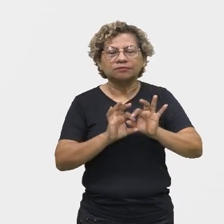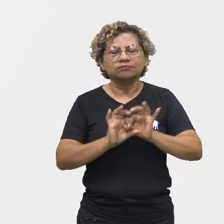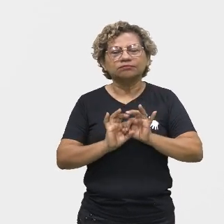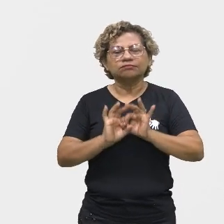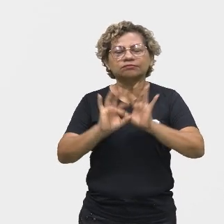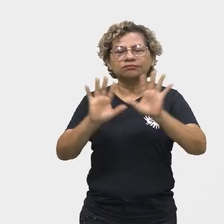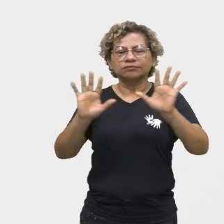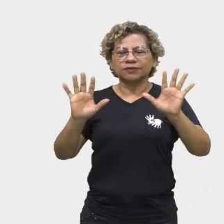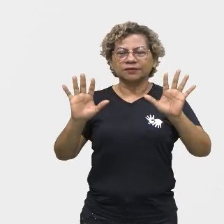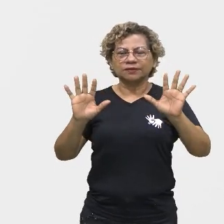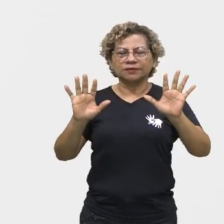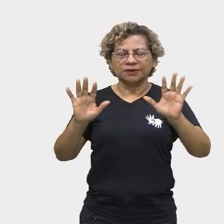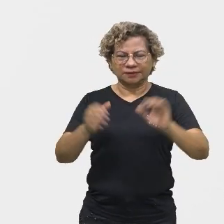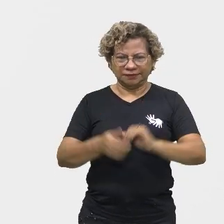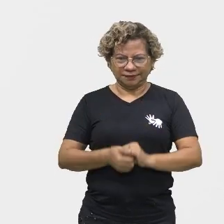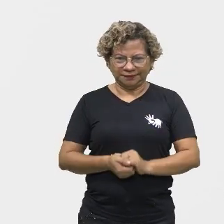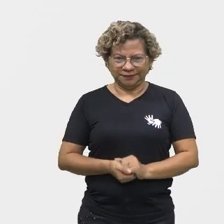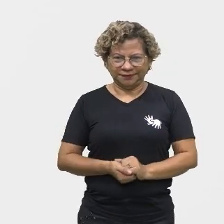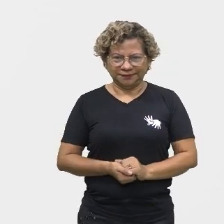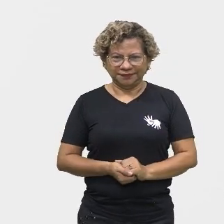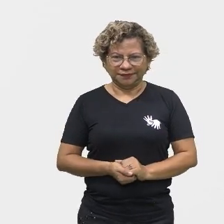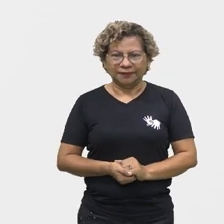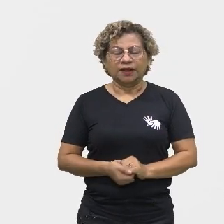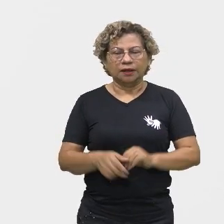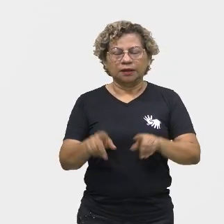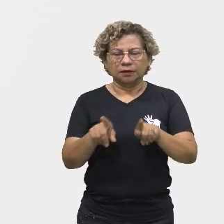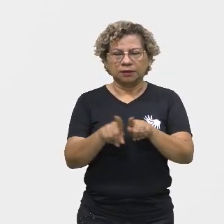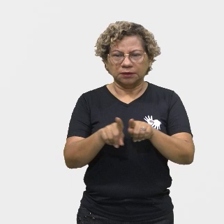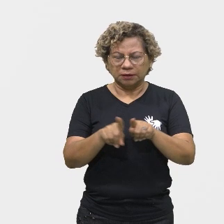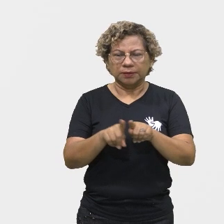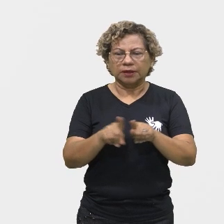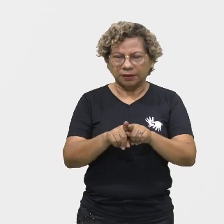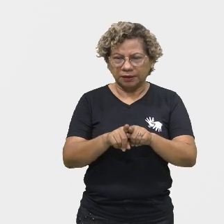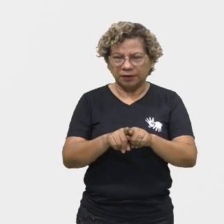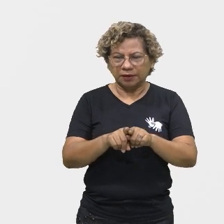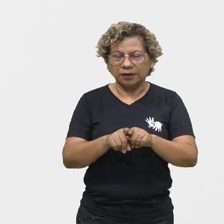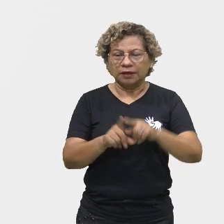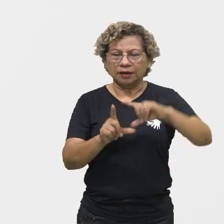de expressão. Eles são também chamadas de formas